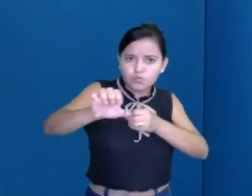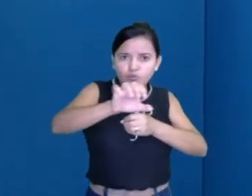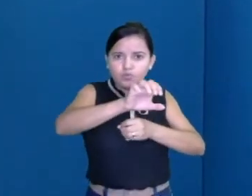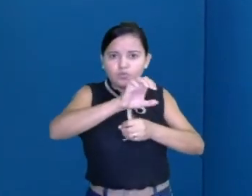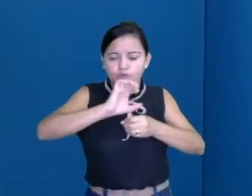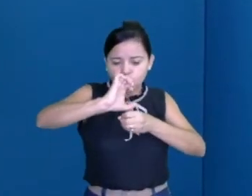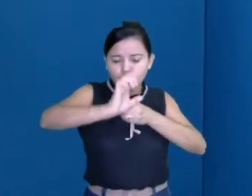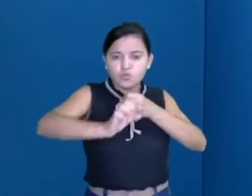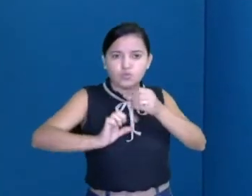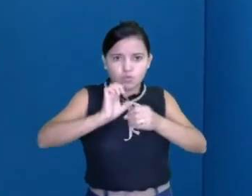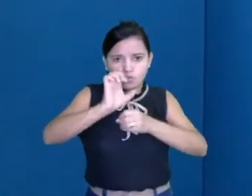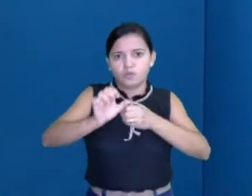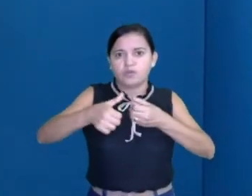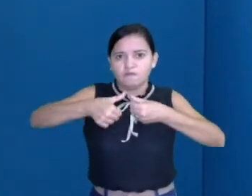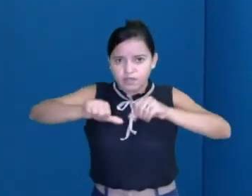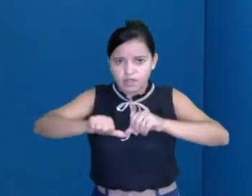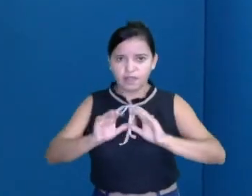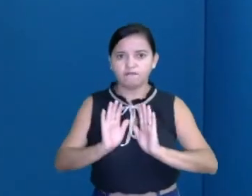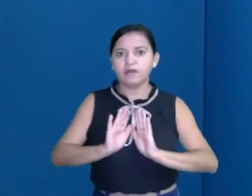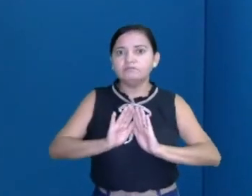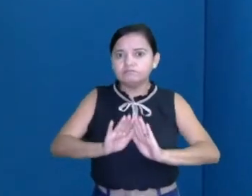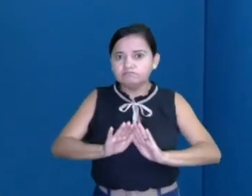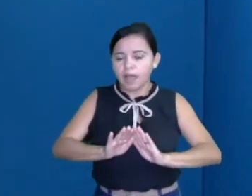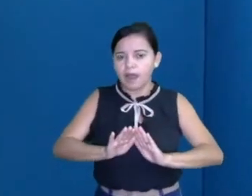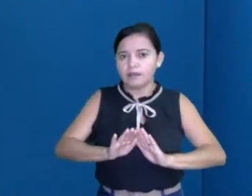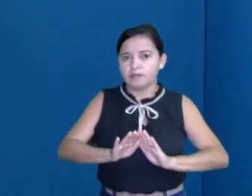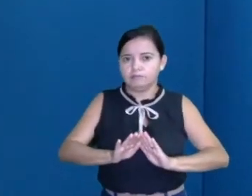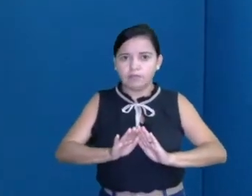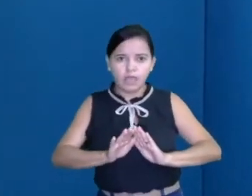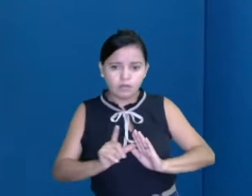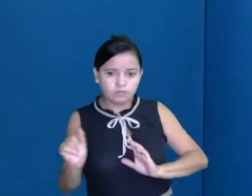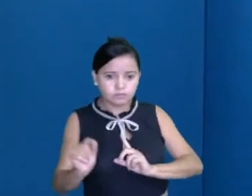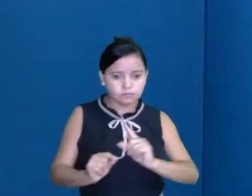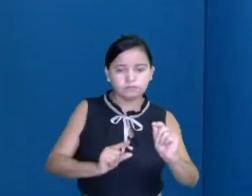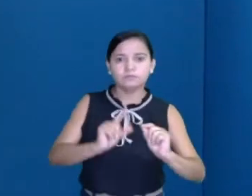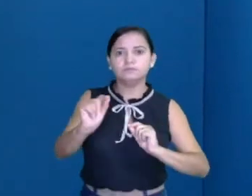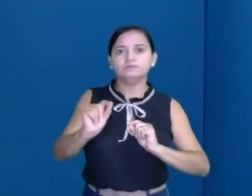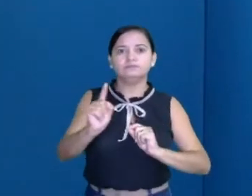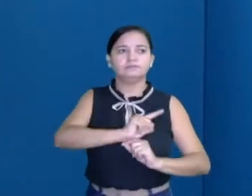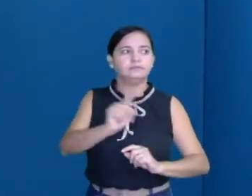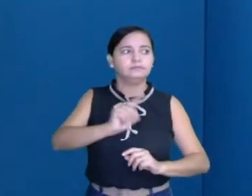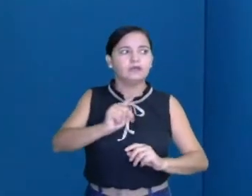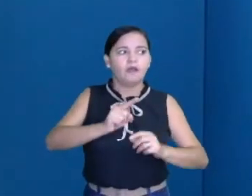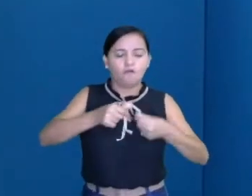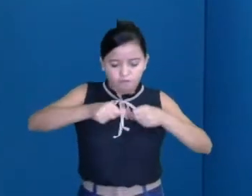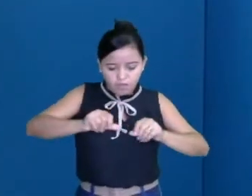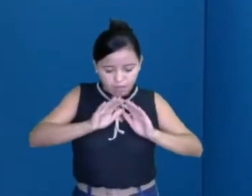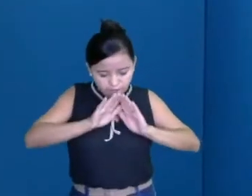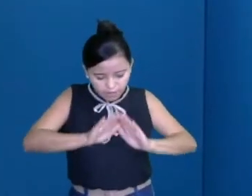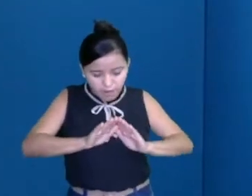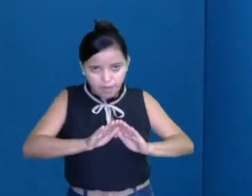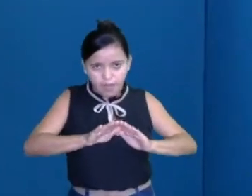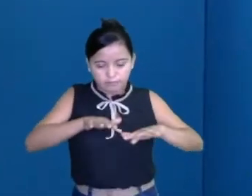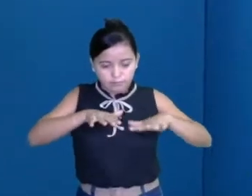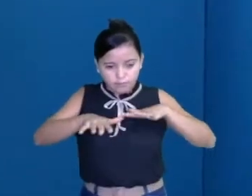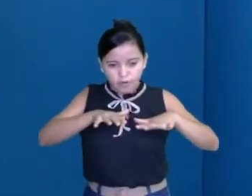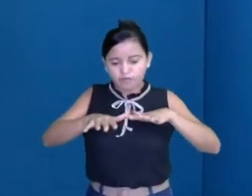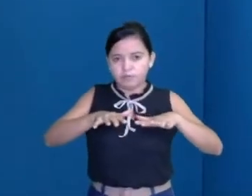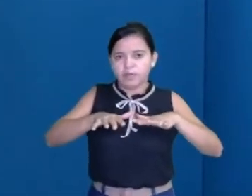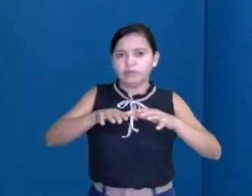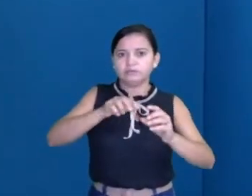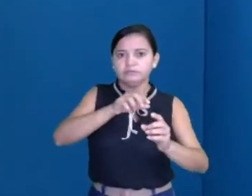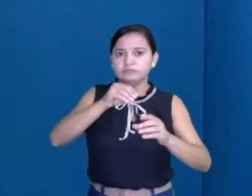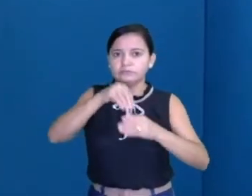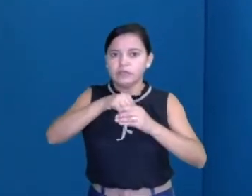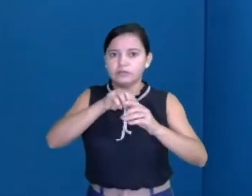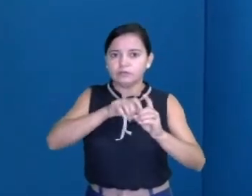que seria a sua moradia eterna. Aquela moradia onde ele não sairia dali. Ele sempre ficaria ali quietinho, fazendo lá seus movimentos, mas sempre naquele ambiente.